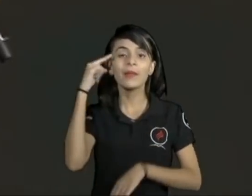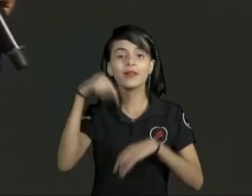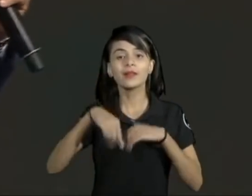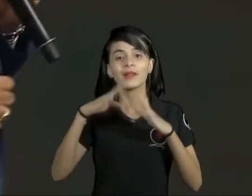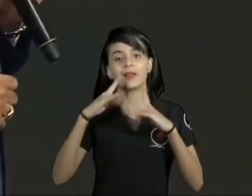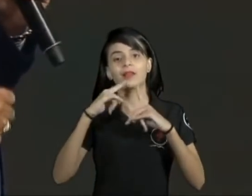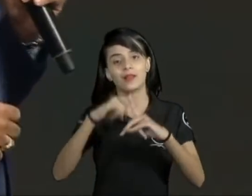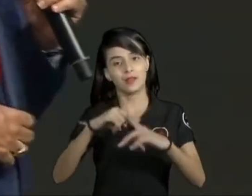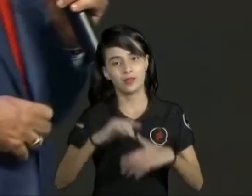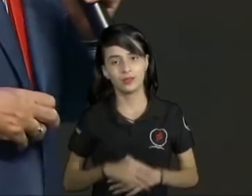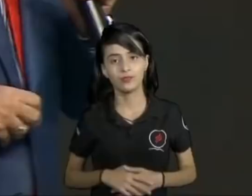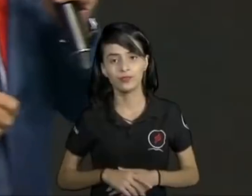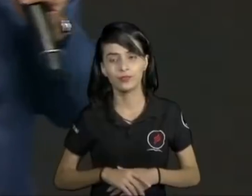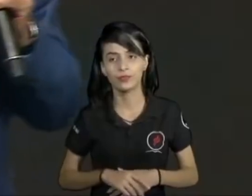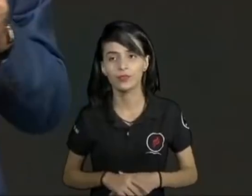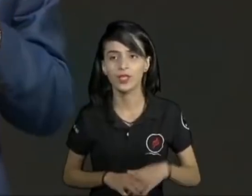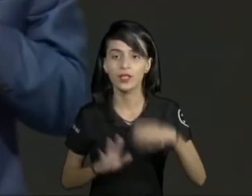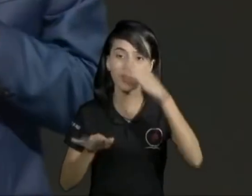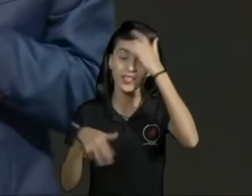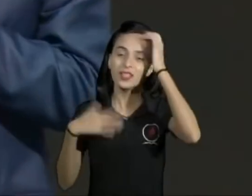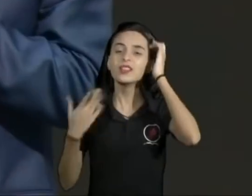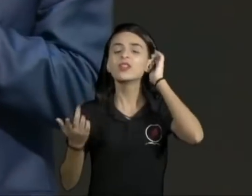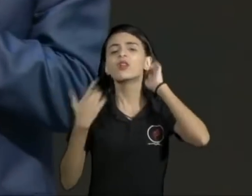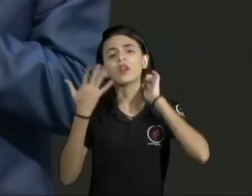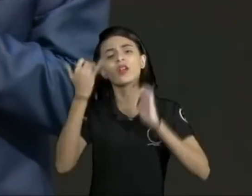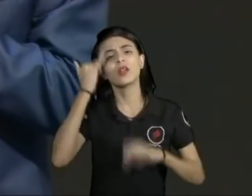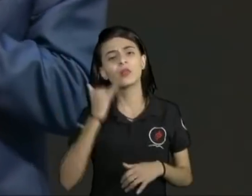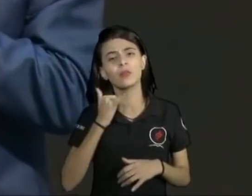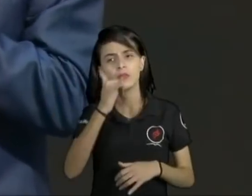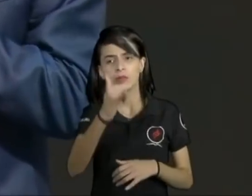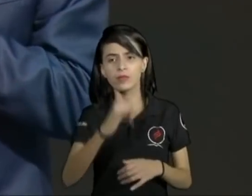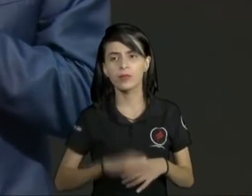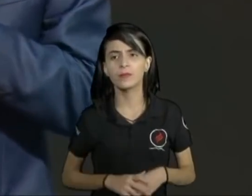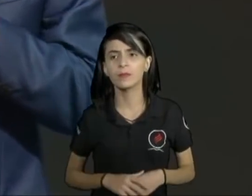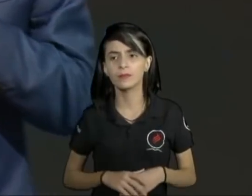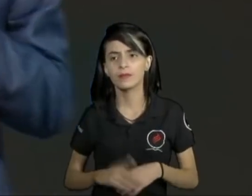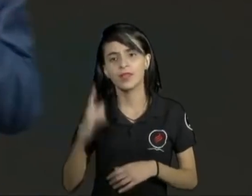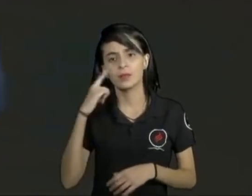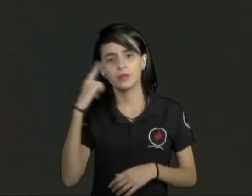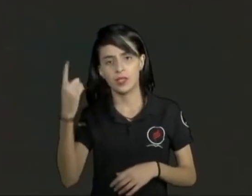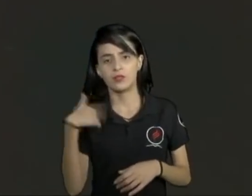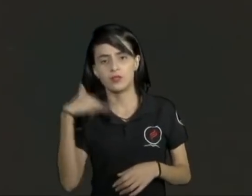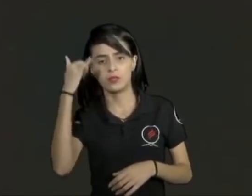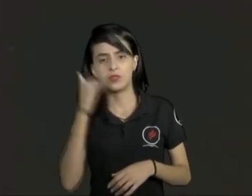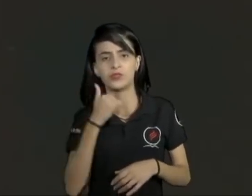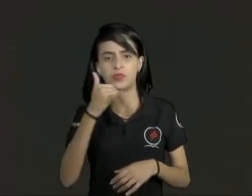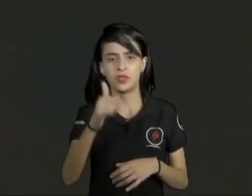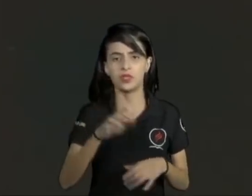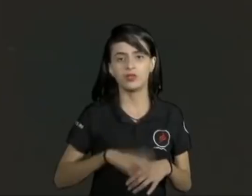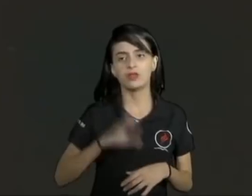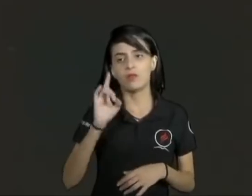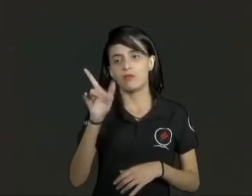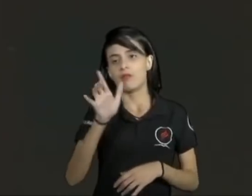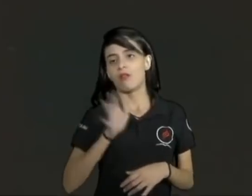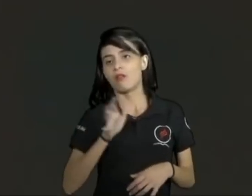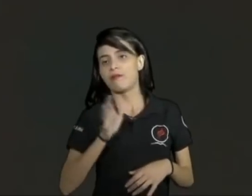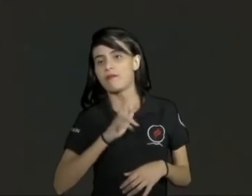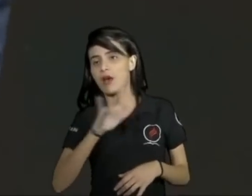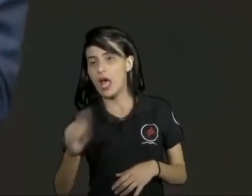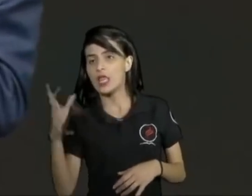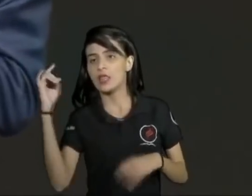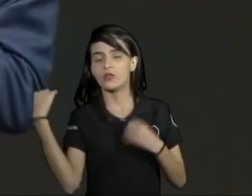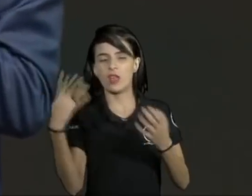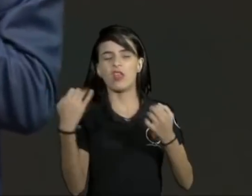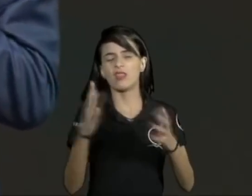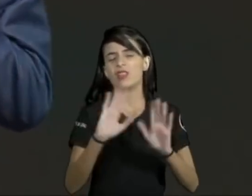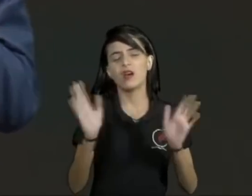pastor bom então eu quero liberar uma palavra processo que não pense que eu vou ligar para lavar Prof só para dizer que você vai ficar rico e